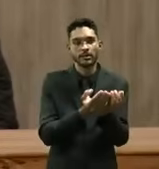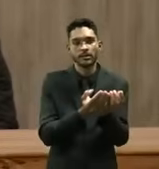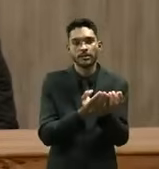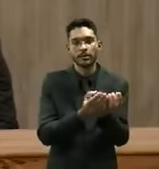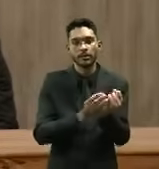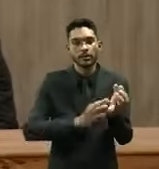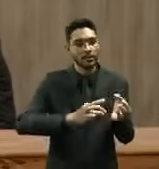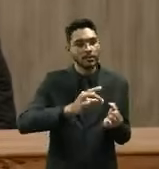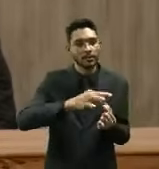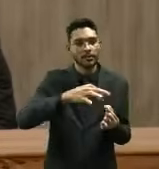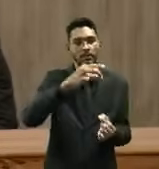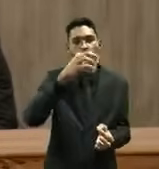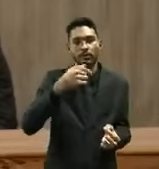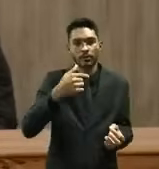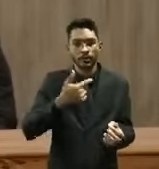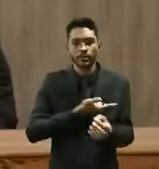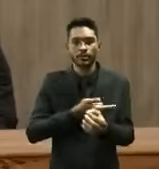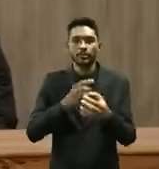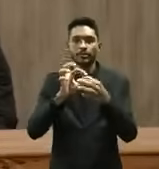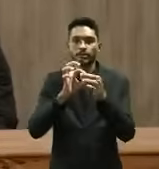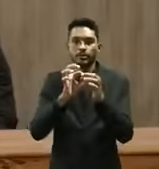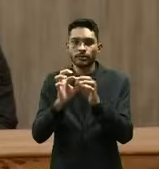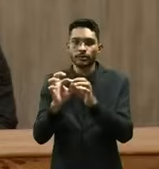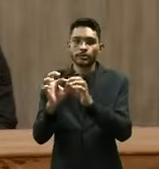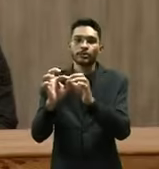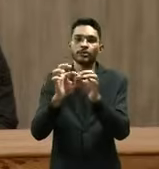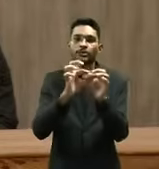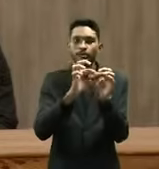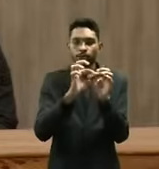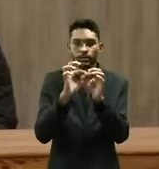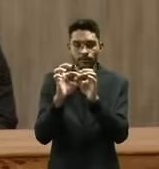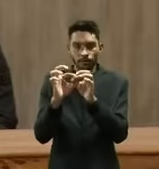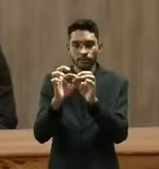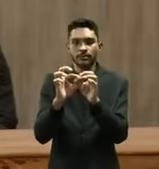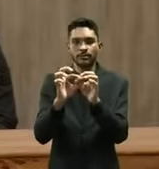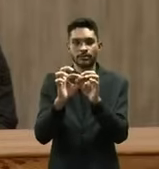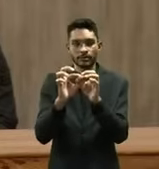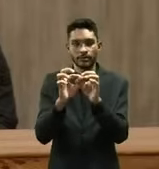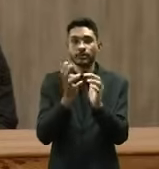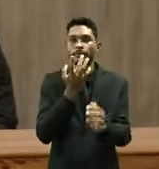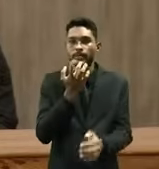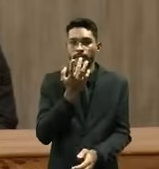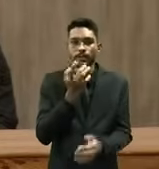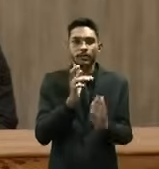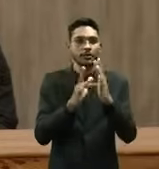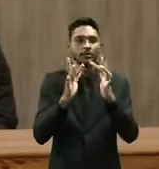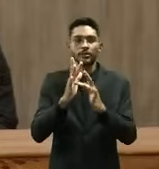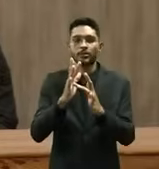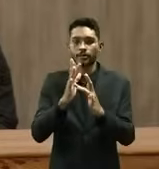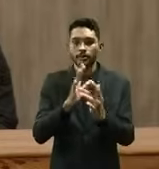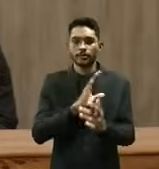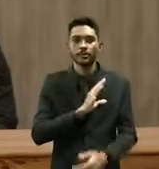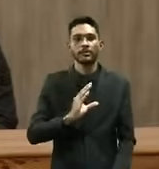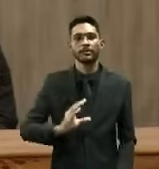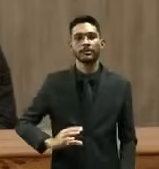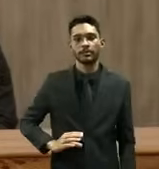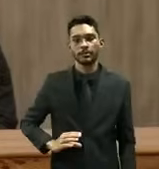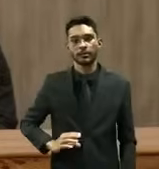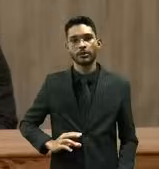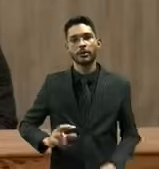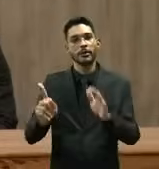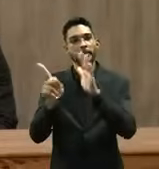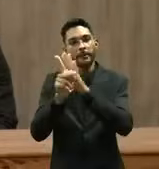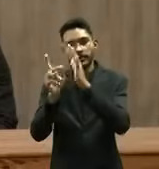unidos pela mesma mensagem do evangelho e fé e Pelo Sangue de Jesus o próprio Jesus deixou